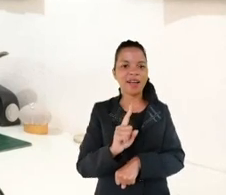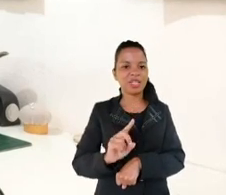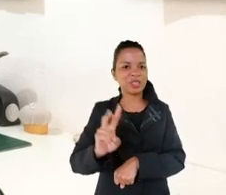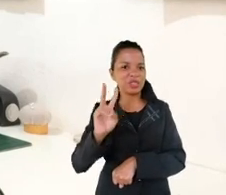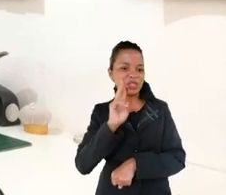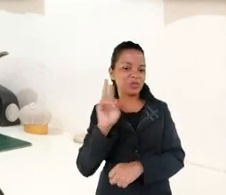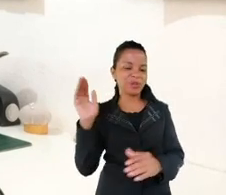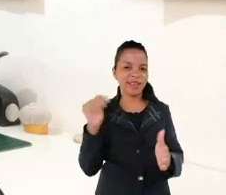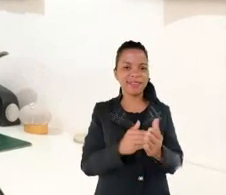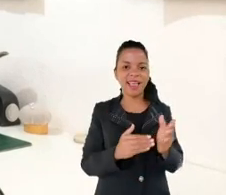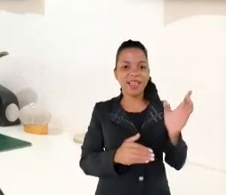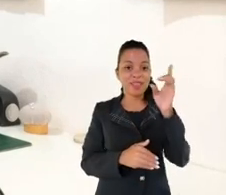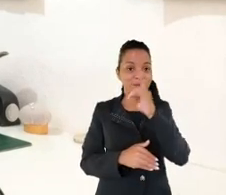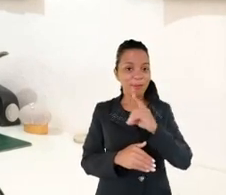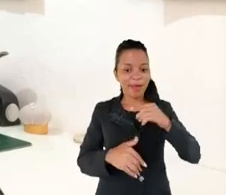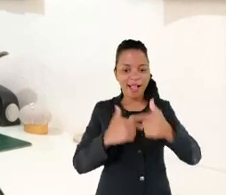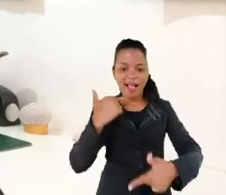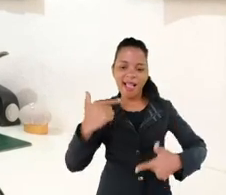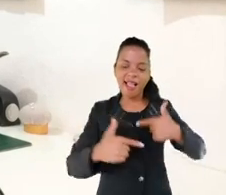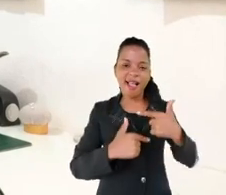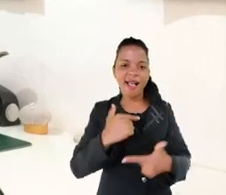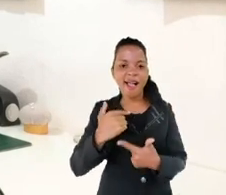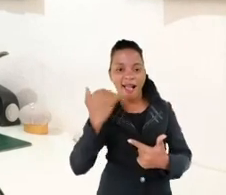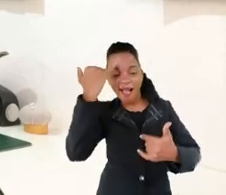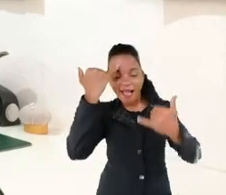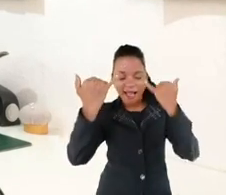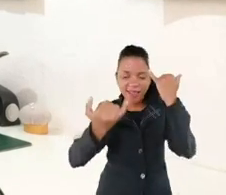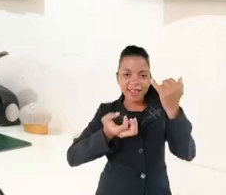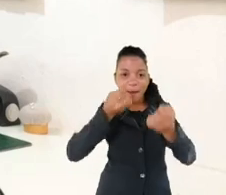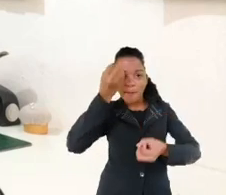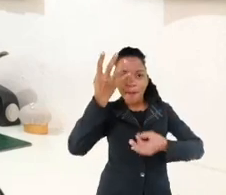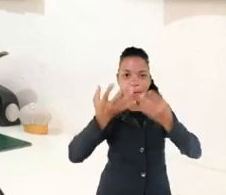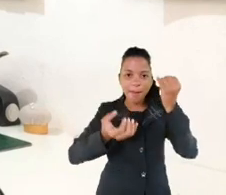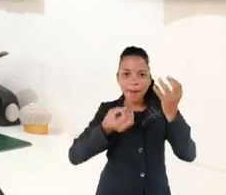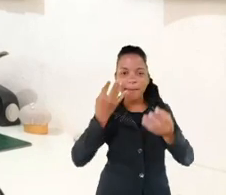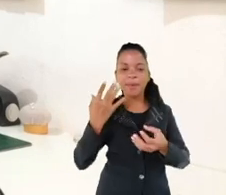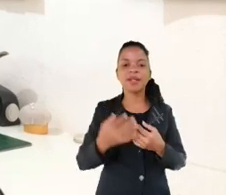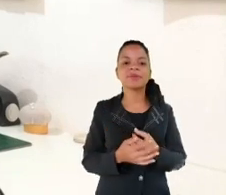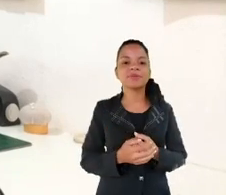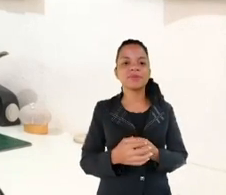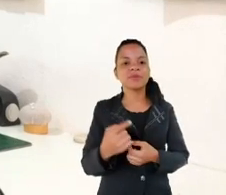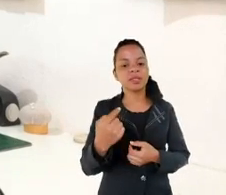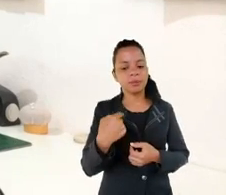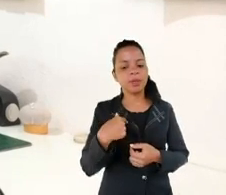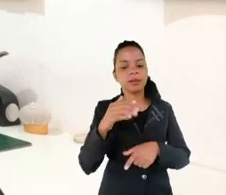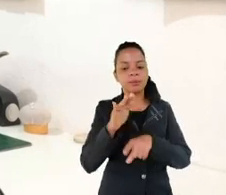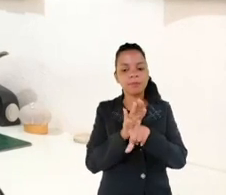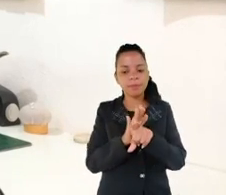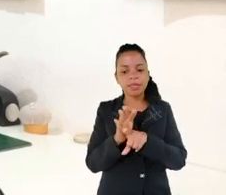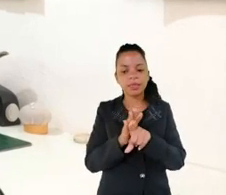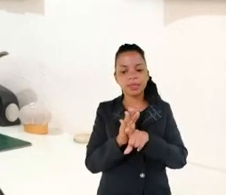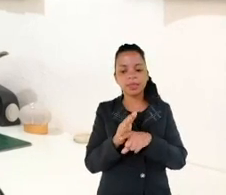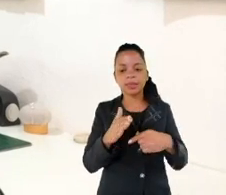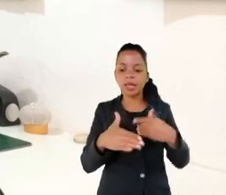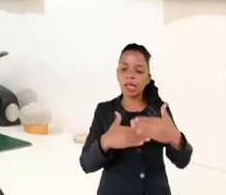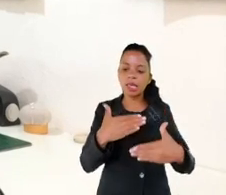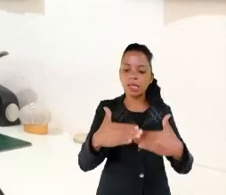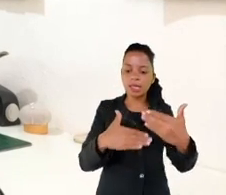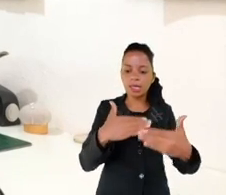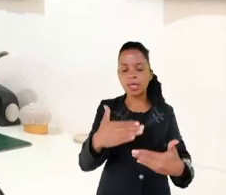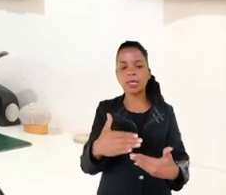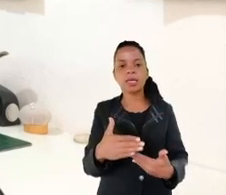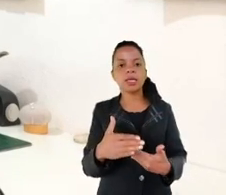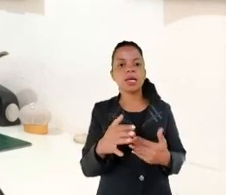ideia. Mas eu tenho evoluído bastante essa pesquisa que eu fiz, então eu falei muito sobre o eu, sobre